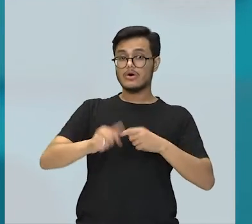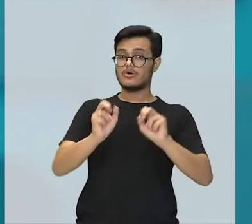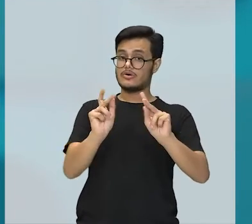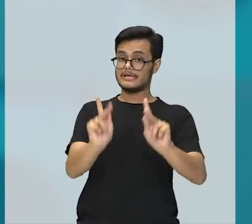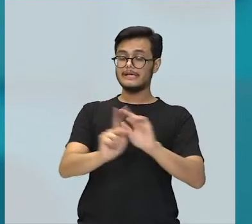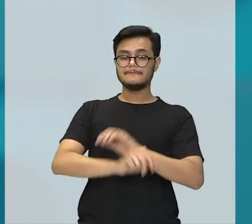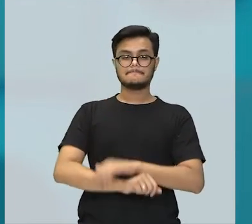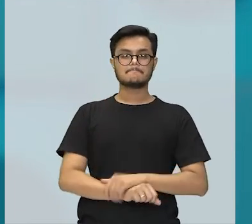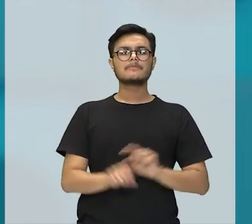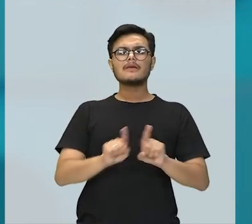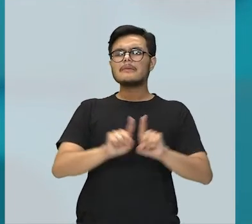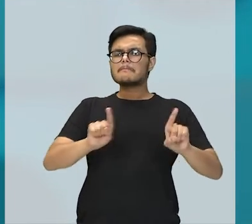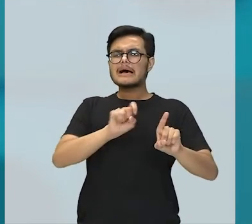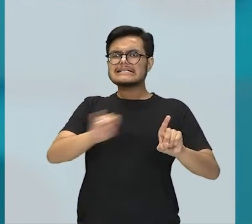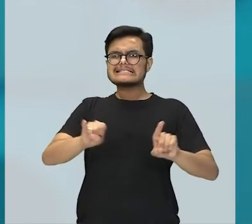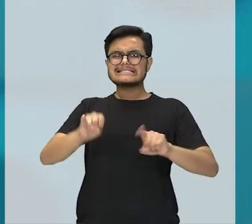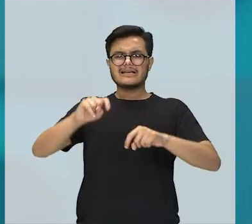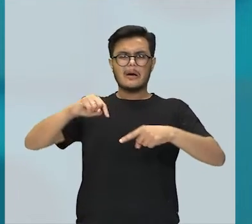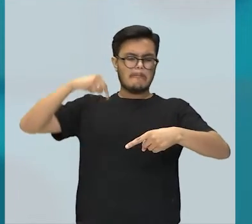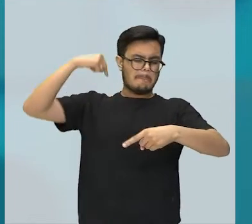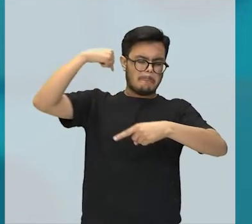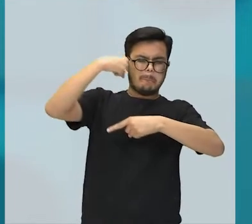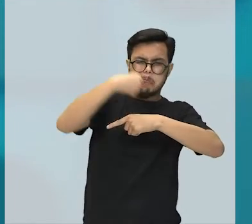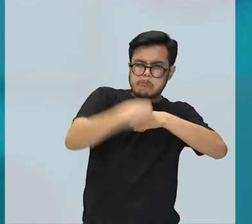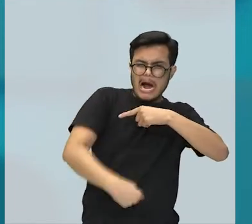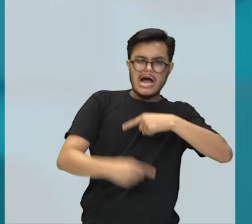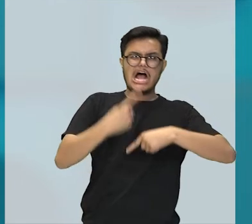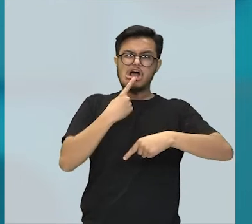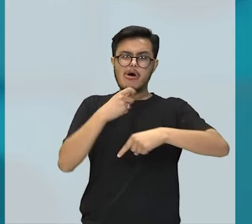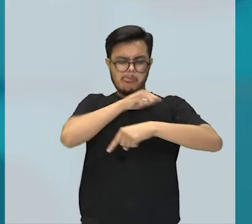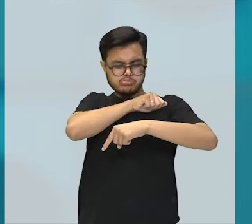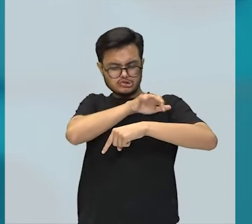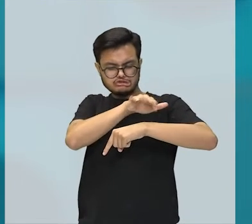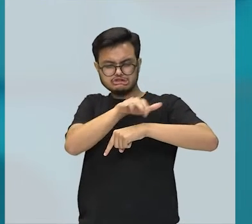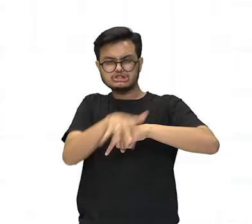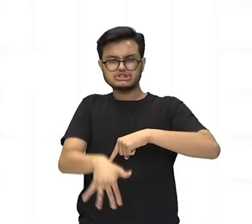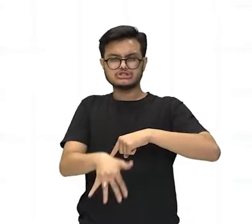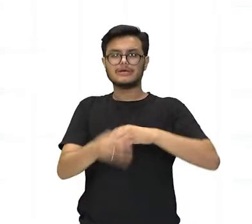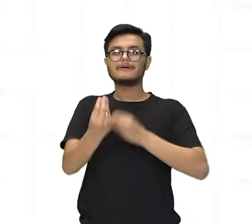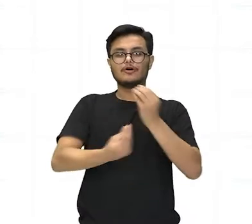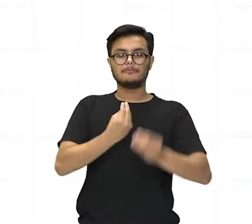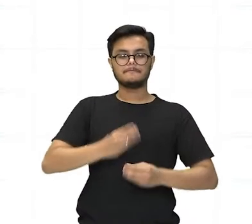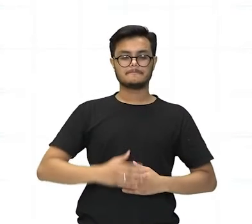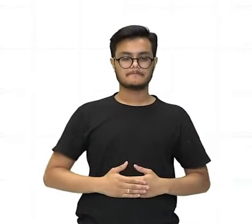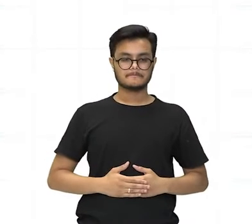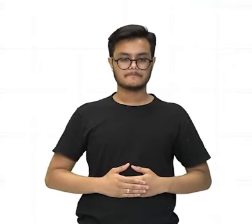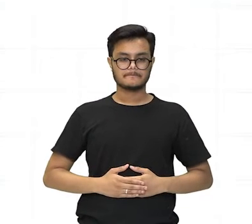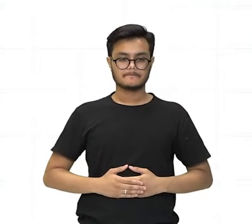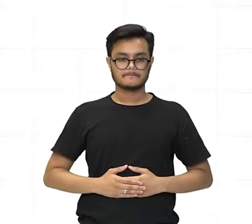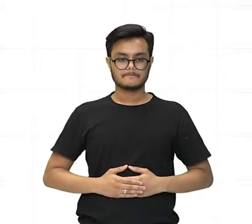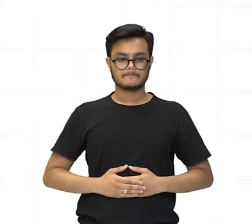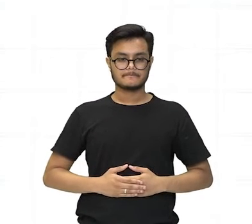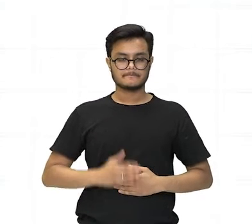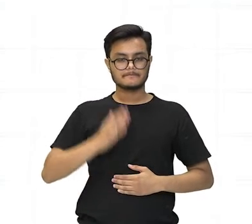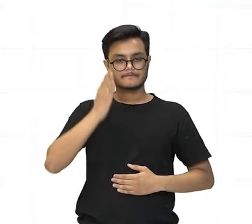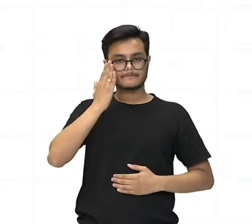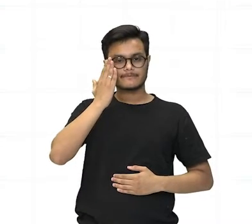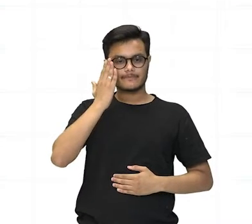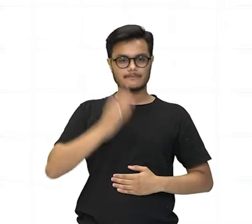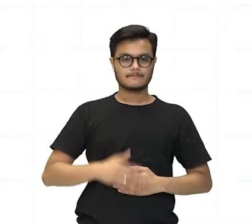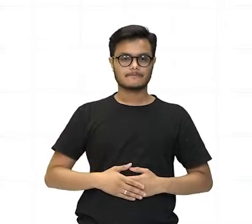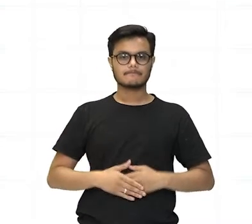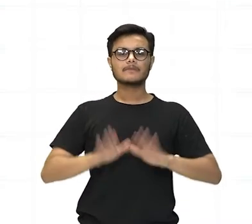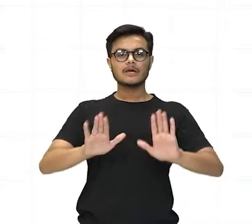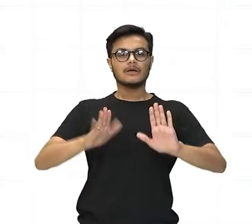superficial. Mas se o corte é muito profundo, o que nós devemos fazer? Observem. Primeiro, manter